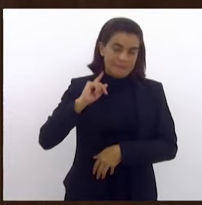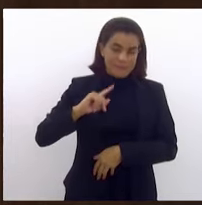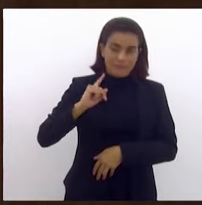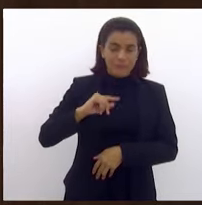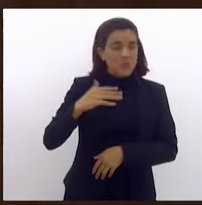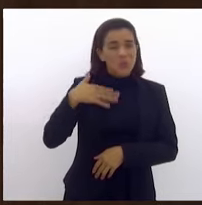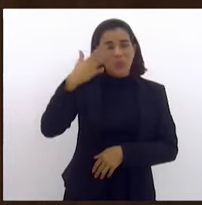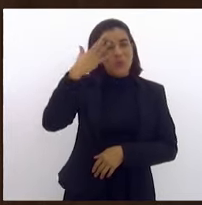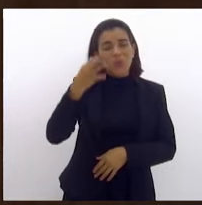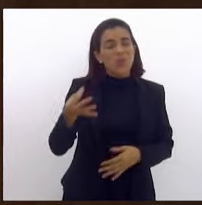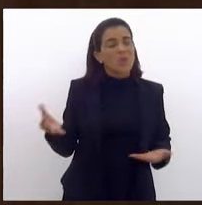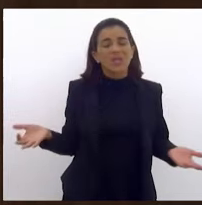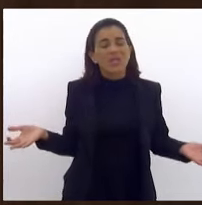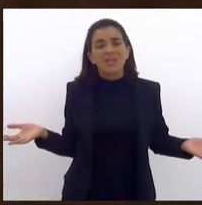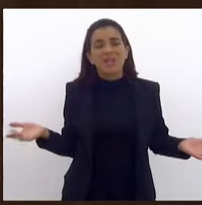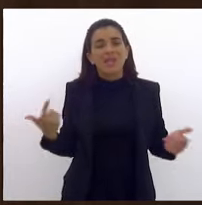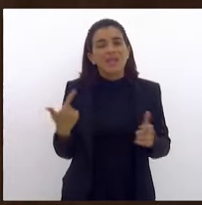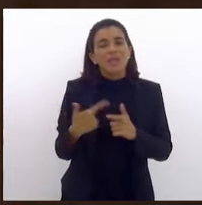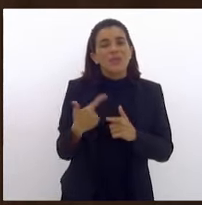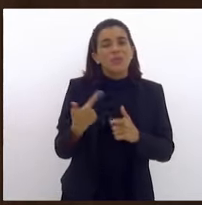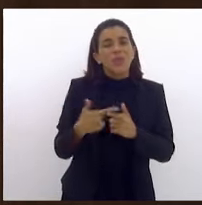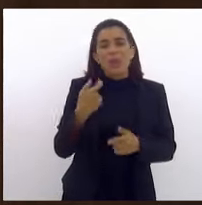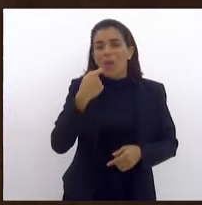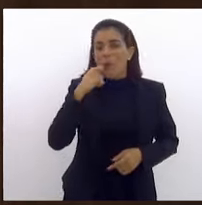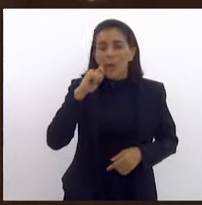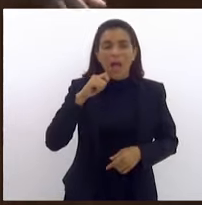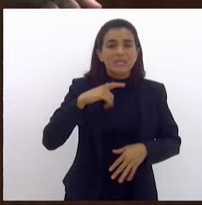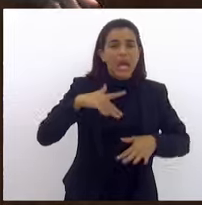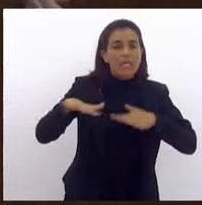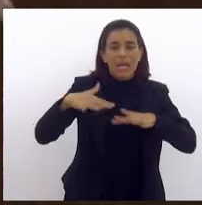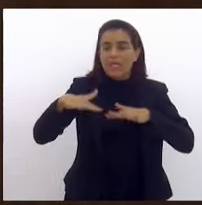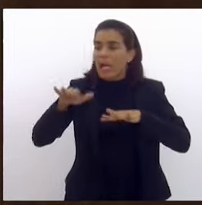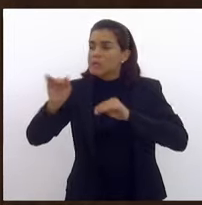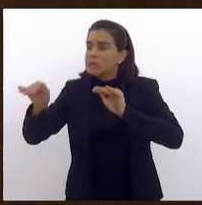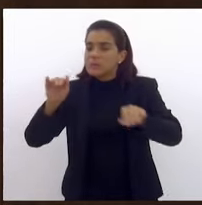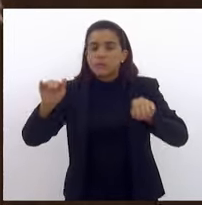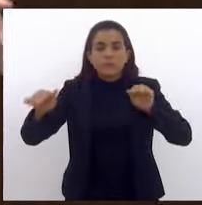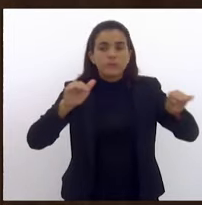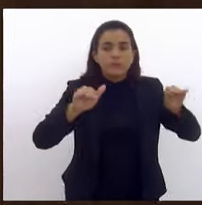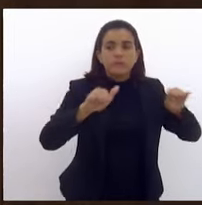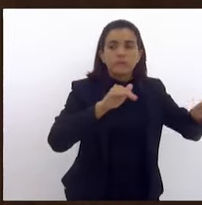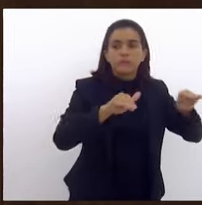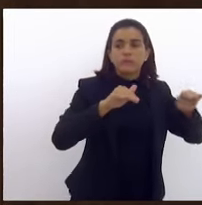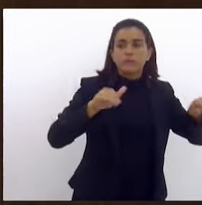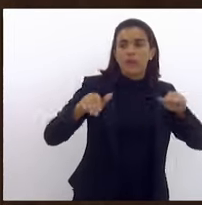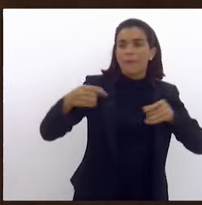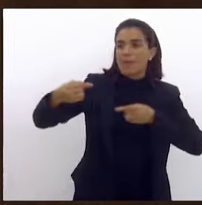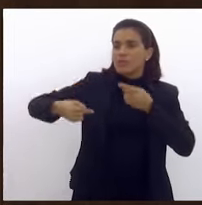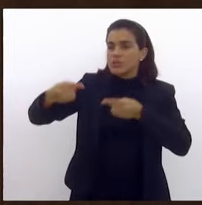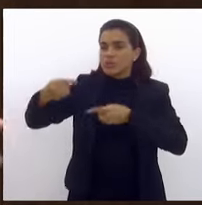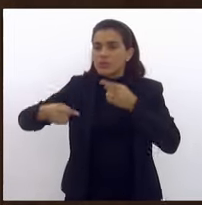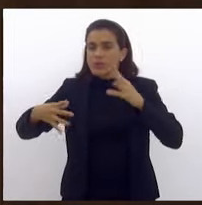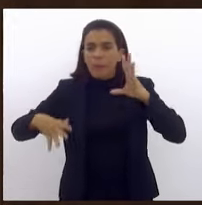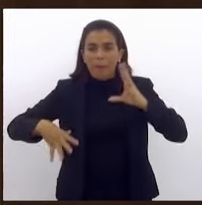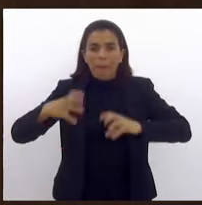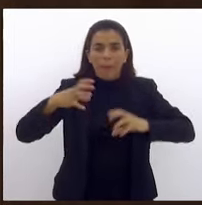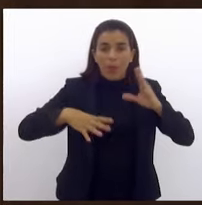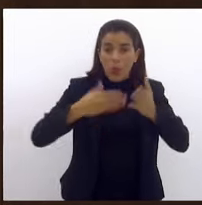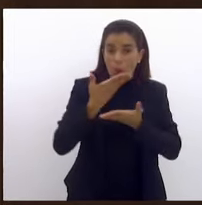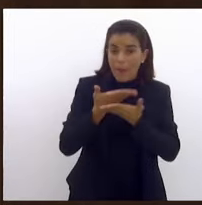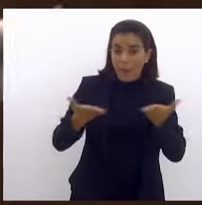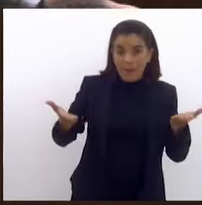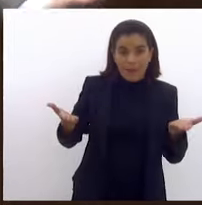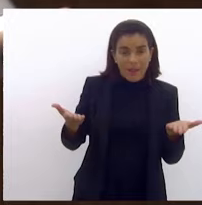não estou entendendo por que, que o Eduardo está mobilizando seus soldados para discutir, para brigar, que não quer perder o